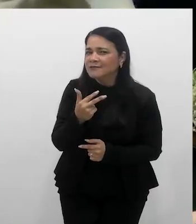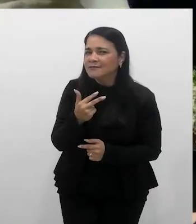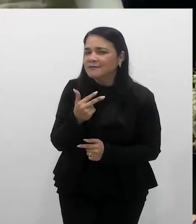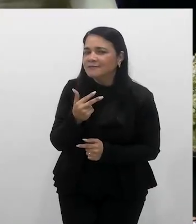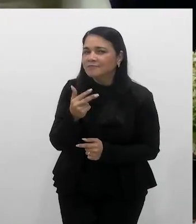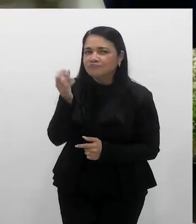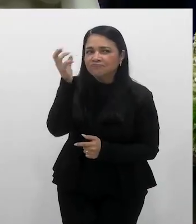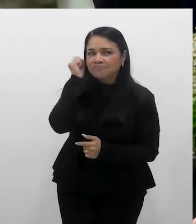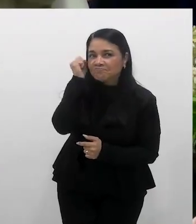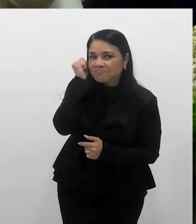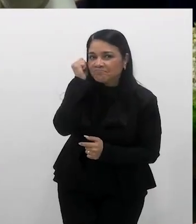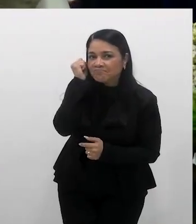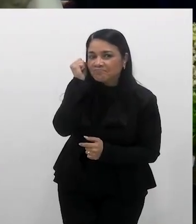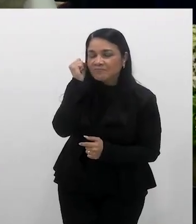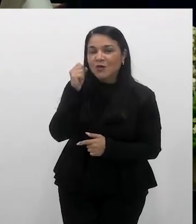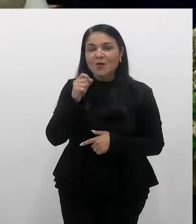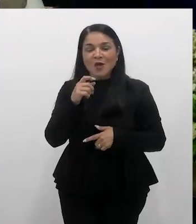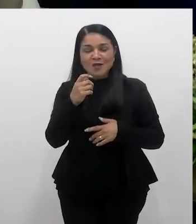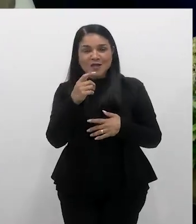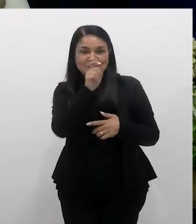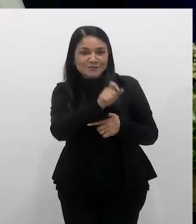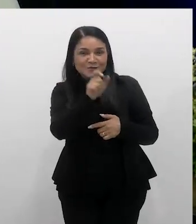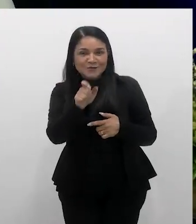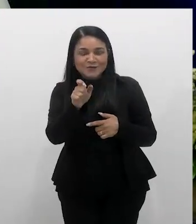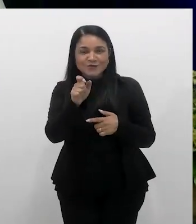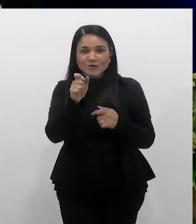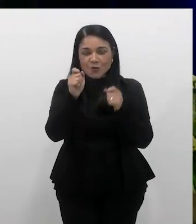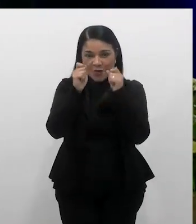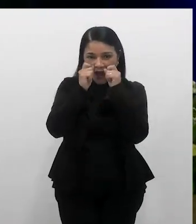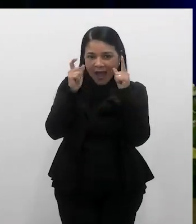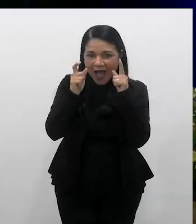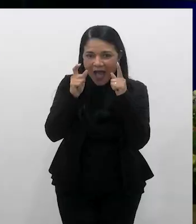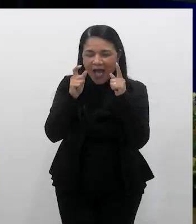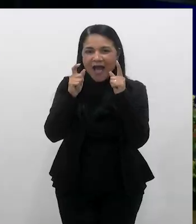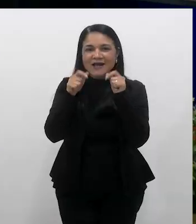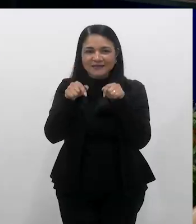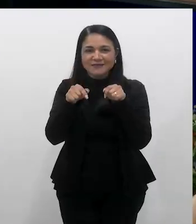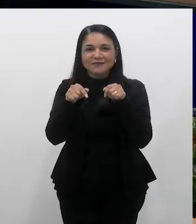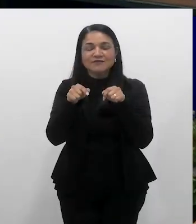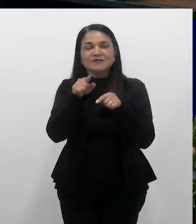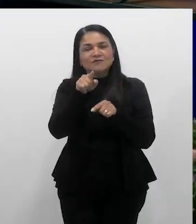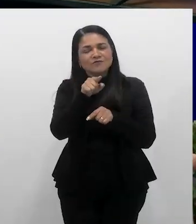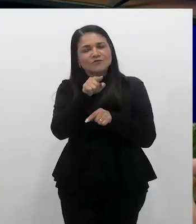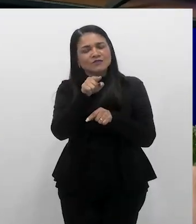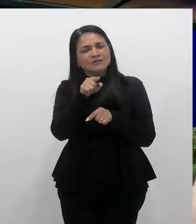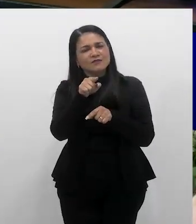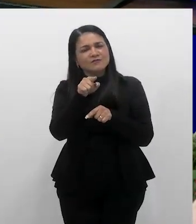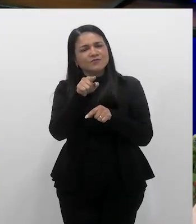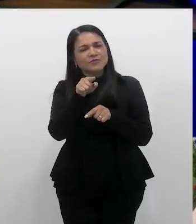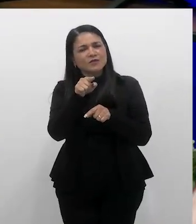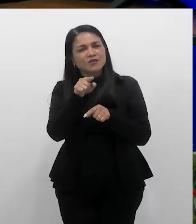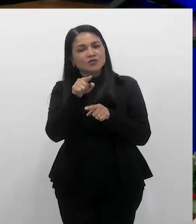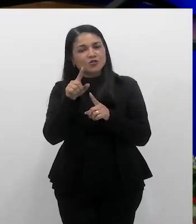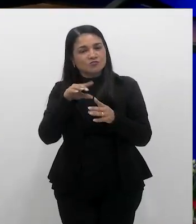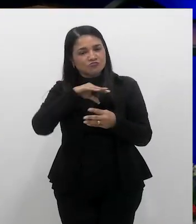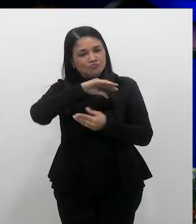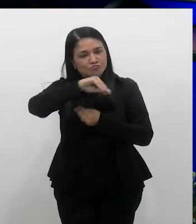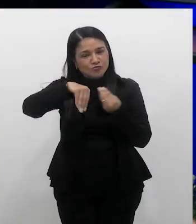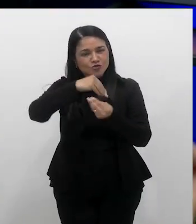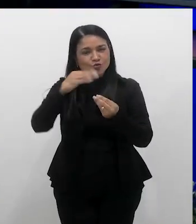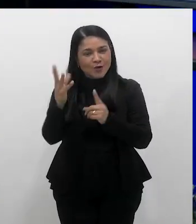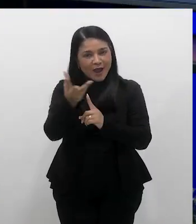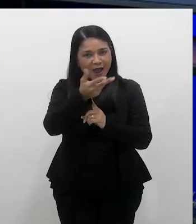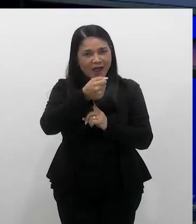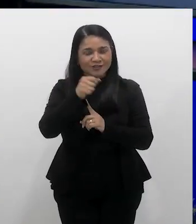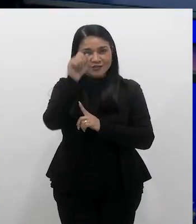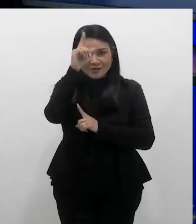falando? Né? Quer dizer, então, acho que o público ele fica muito ativo nesse sentido. E você junta muitas artes, né? Você